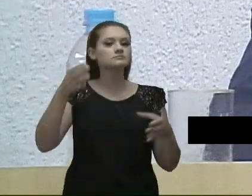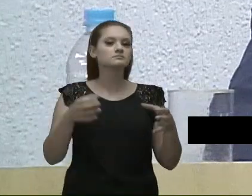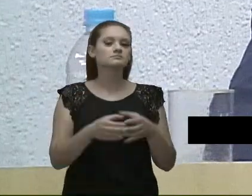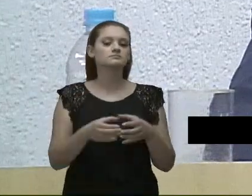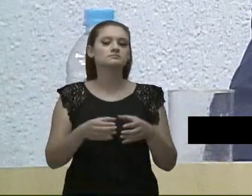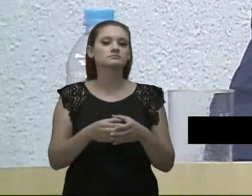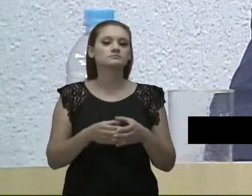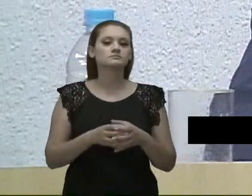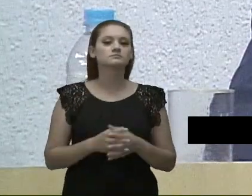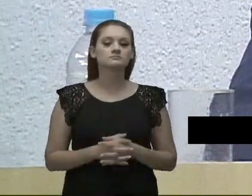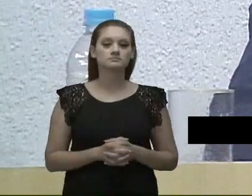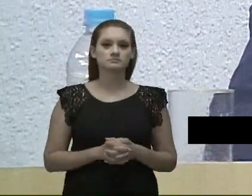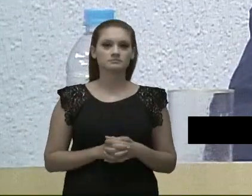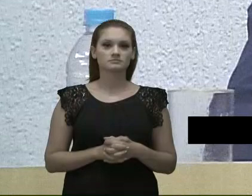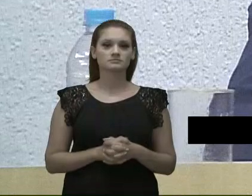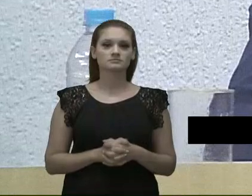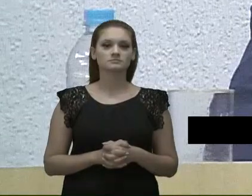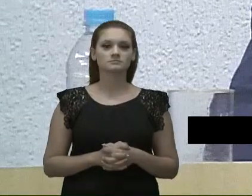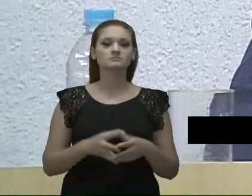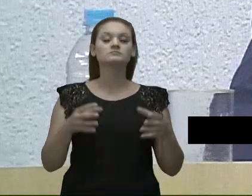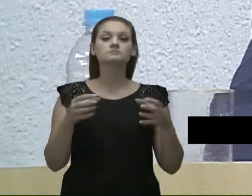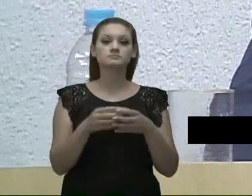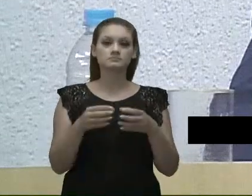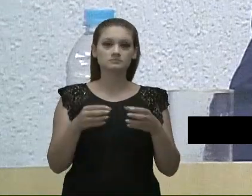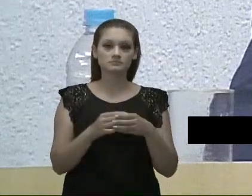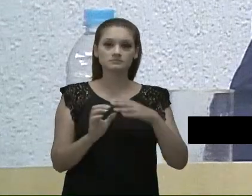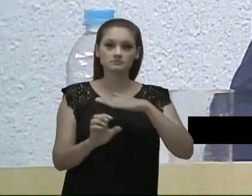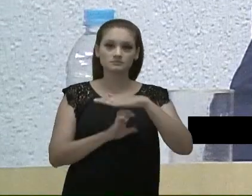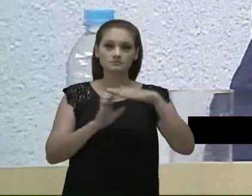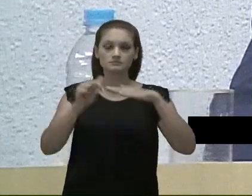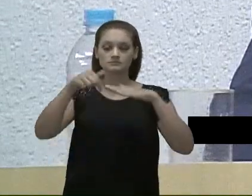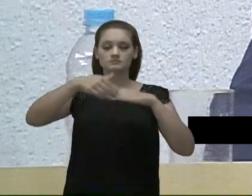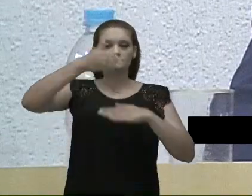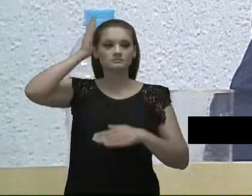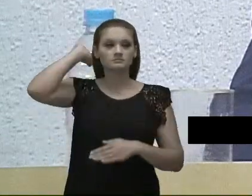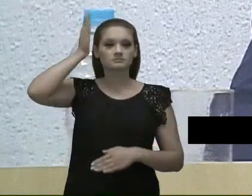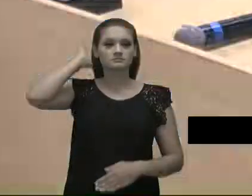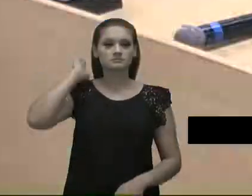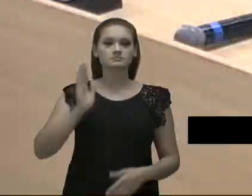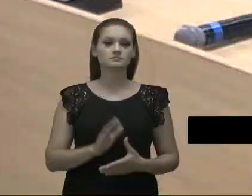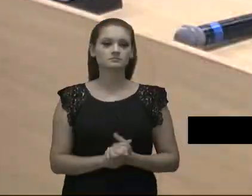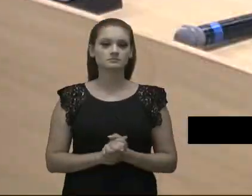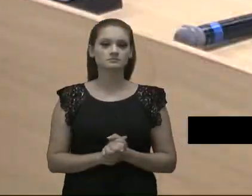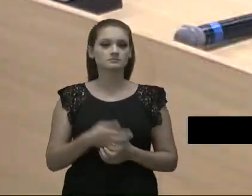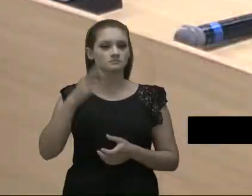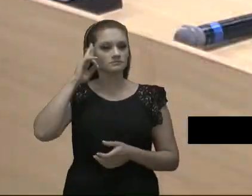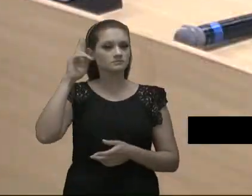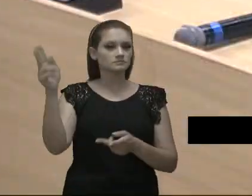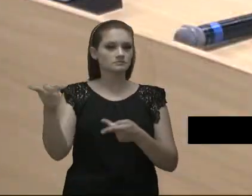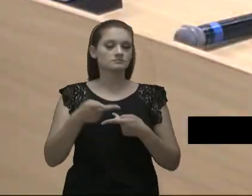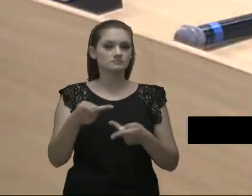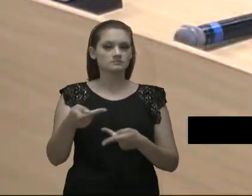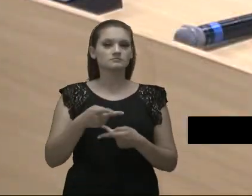todo esse... formar o time da Chavantes aqui em Taubaté? A senhora foi convidada